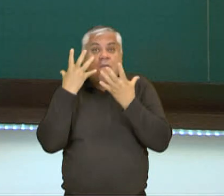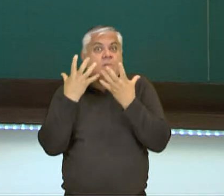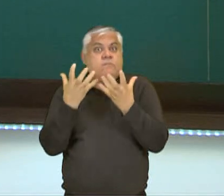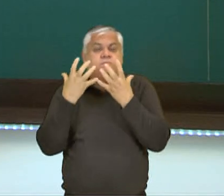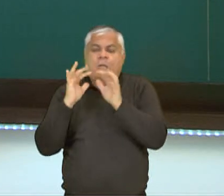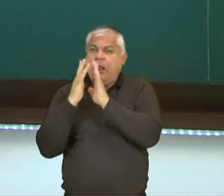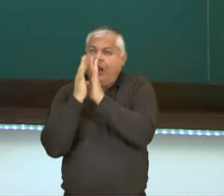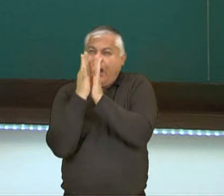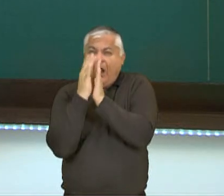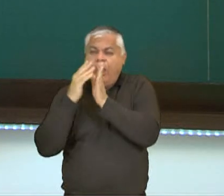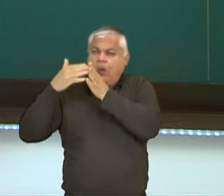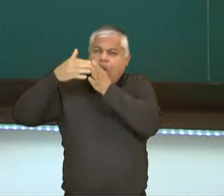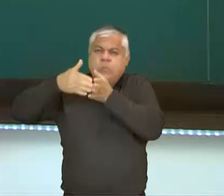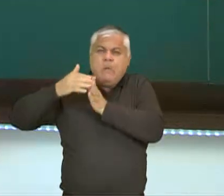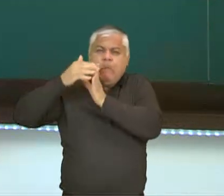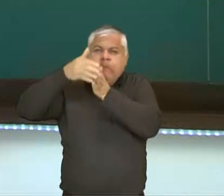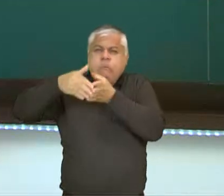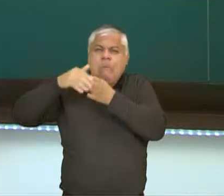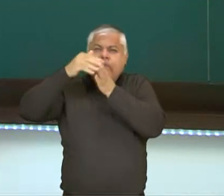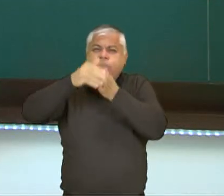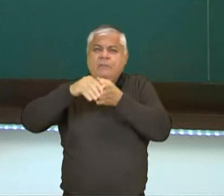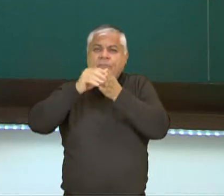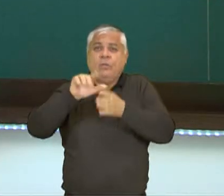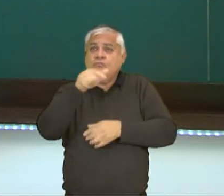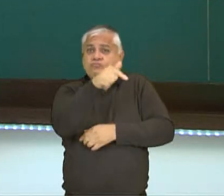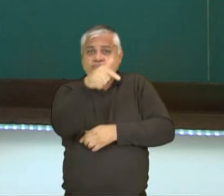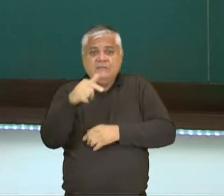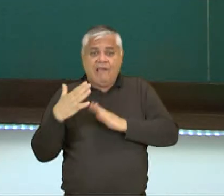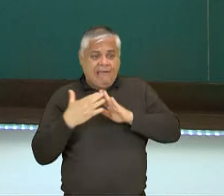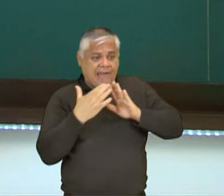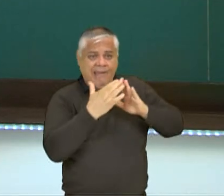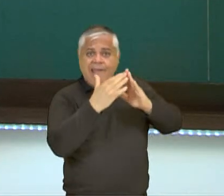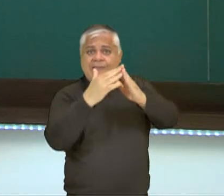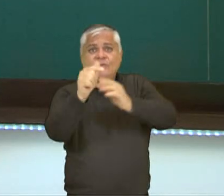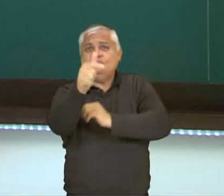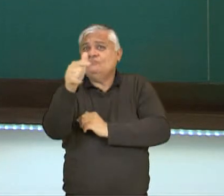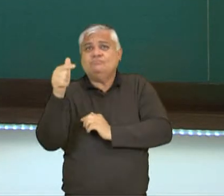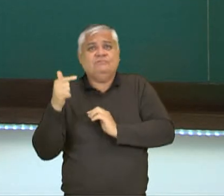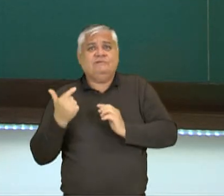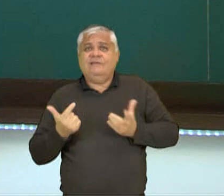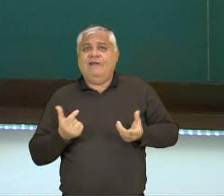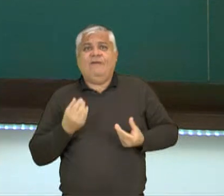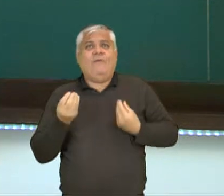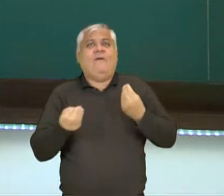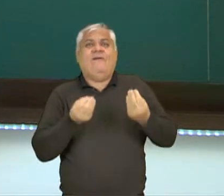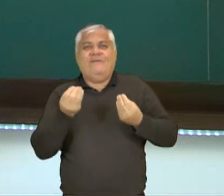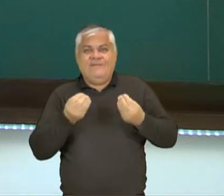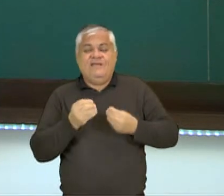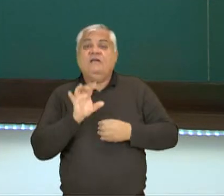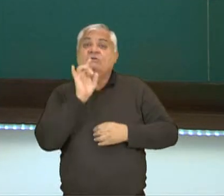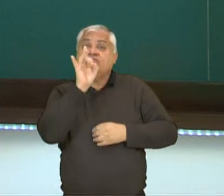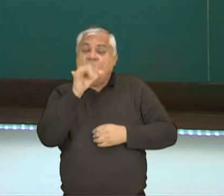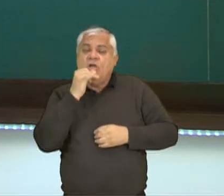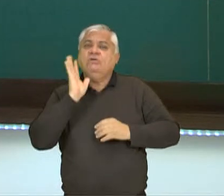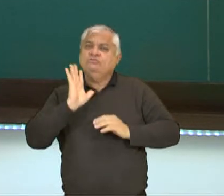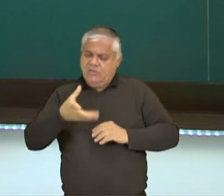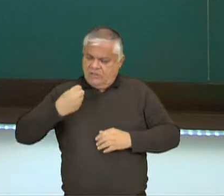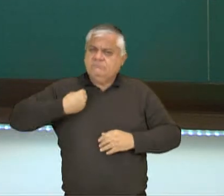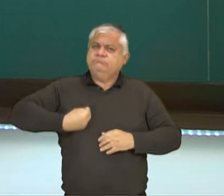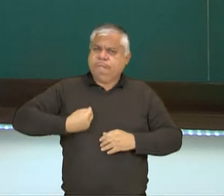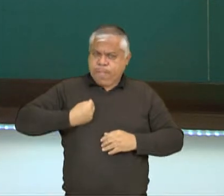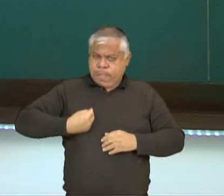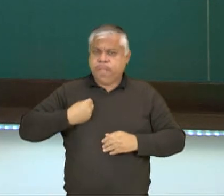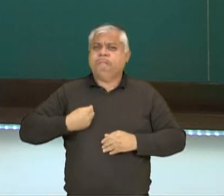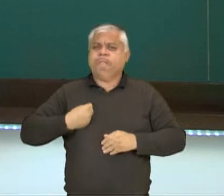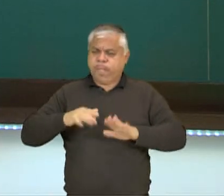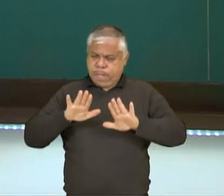que chegaram e não existia habitação para todas essas pessoas. Existiam pessoas que já viviam